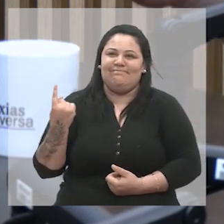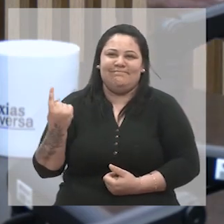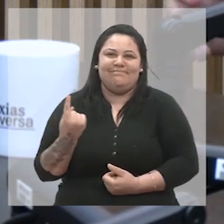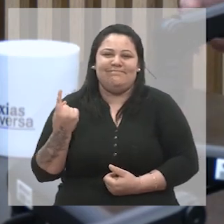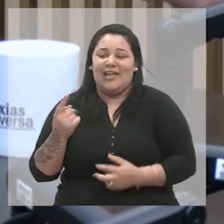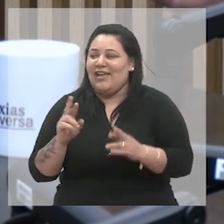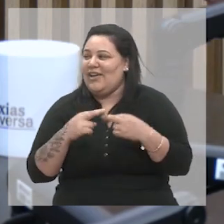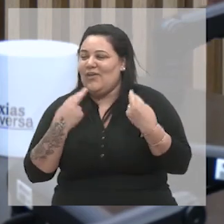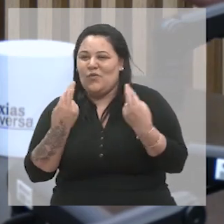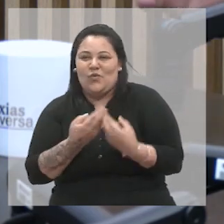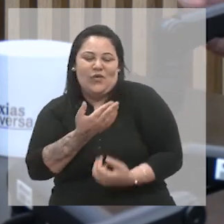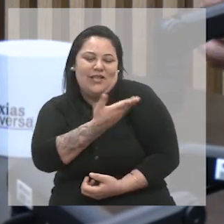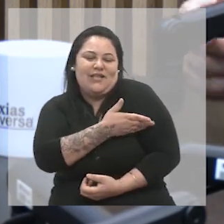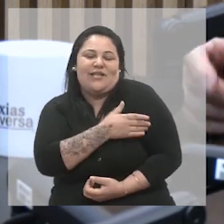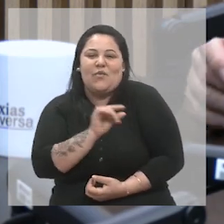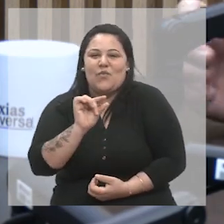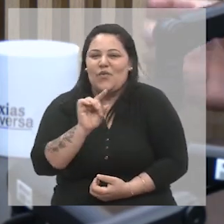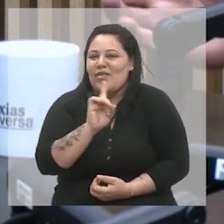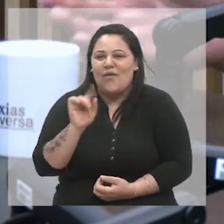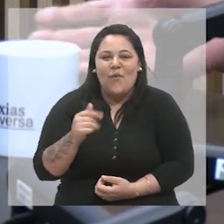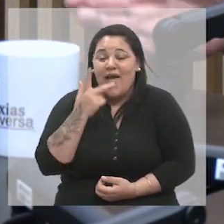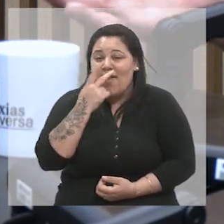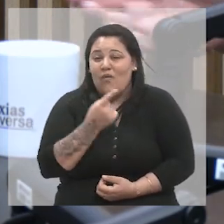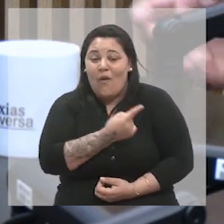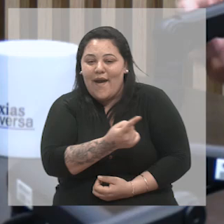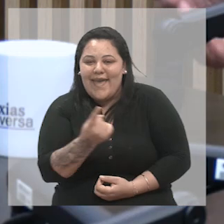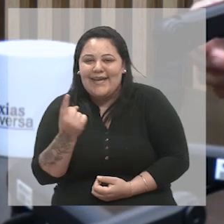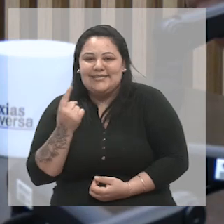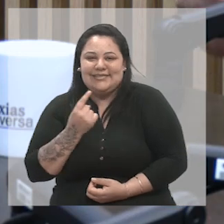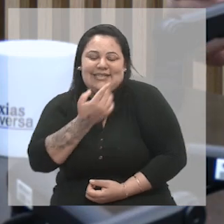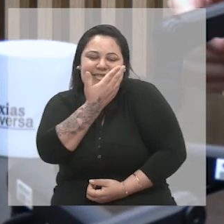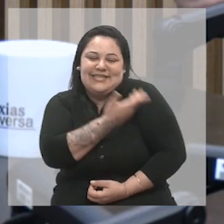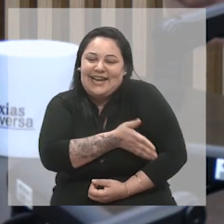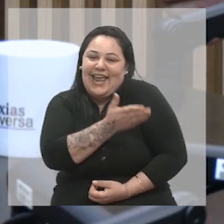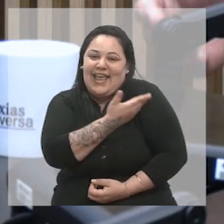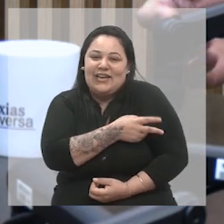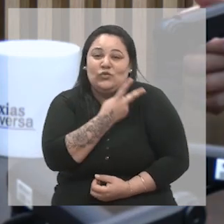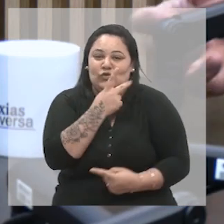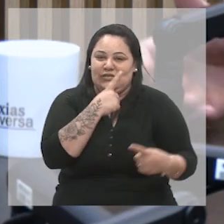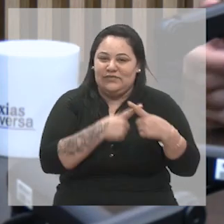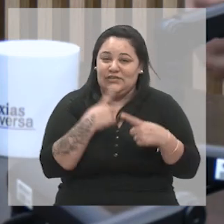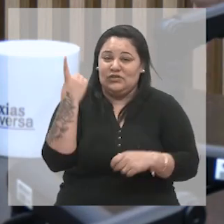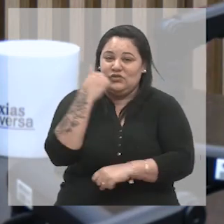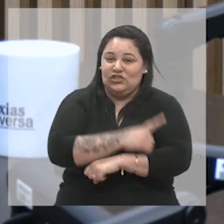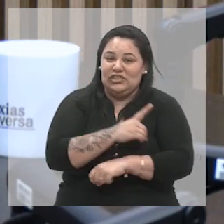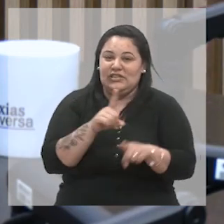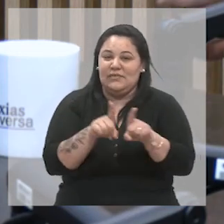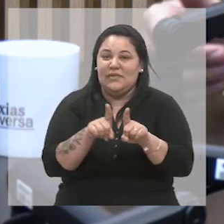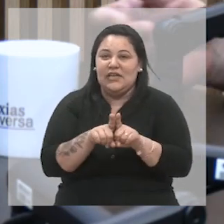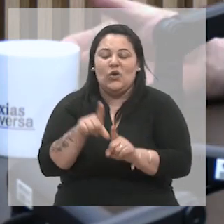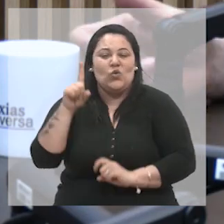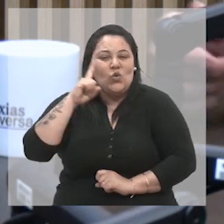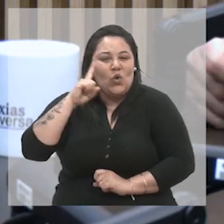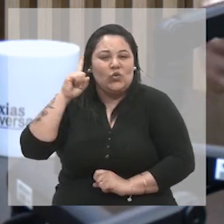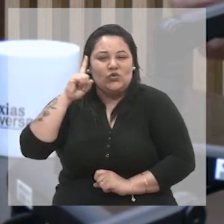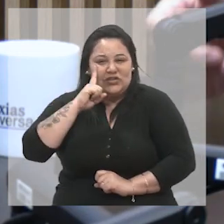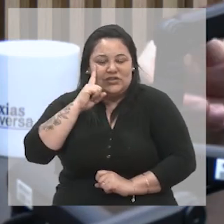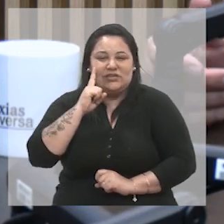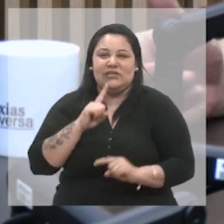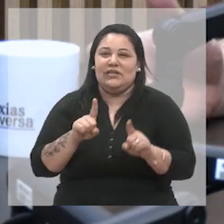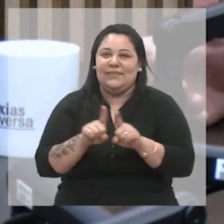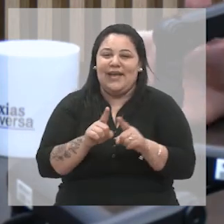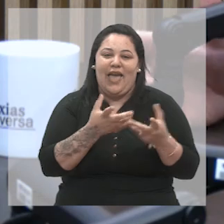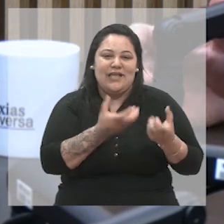tudo reúne lá, treina pouco, não é que nem esses, que aí eles treinam 2 vezes ao dia, ou todos os dias,